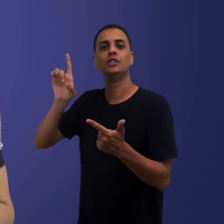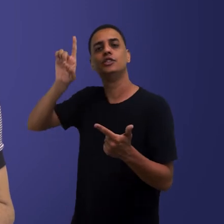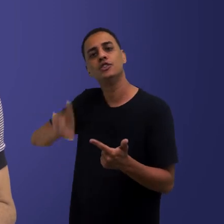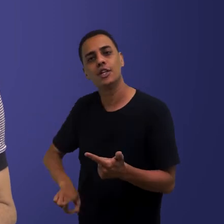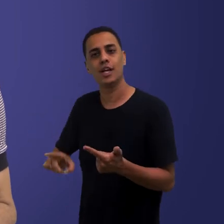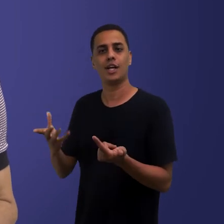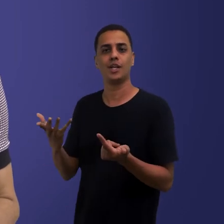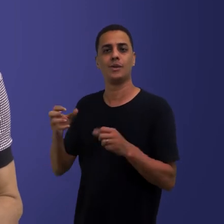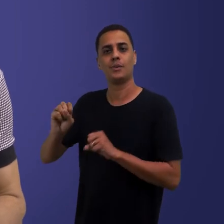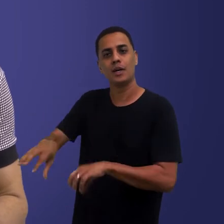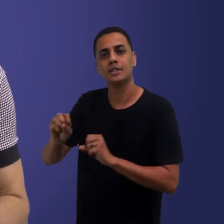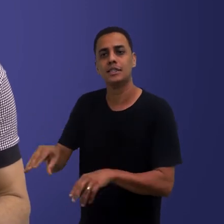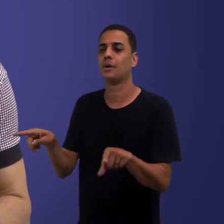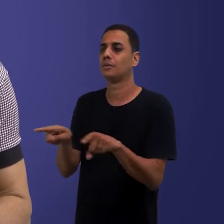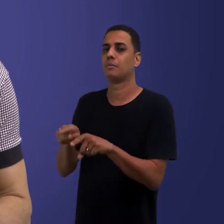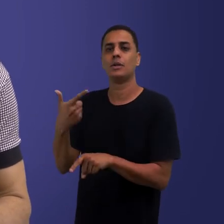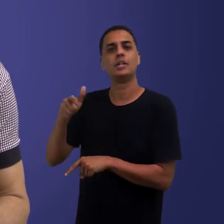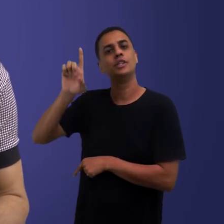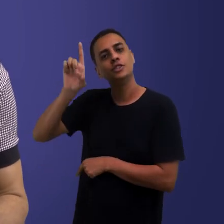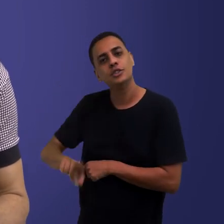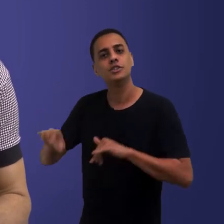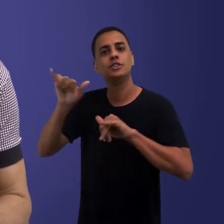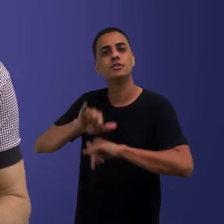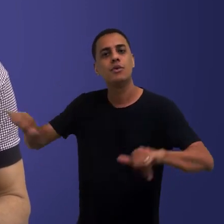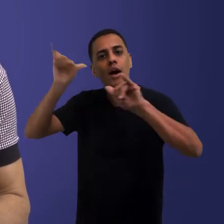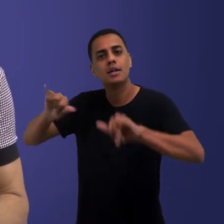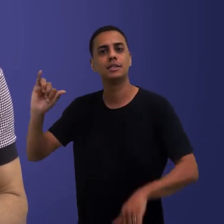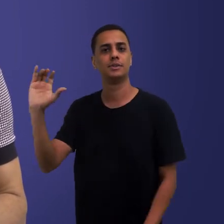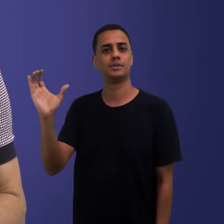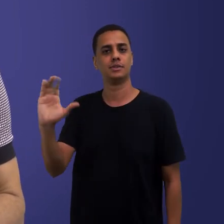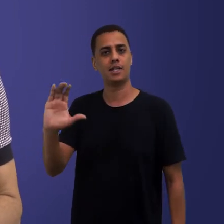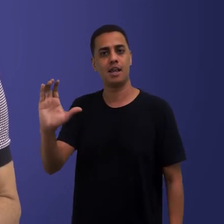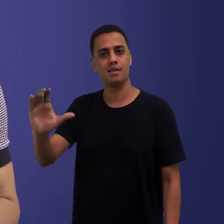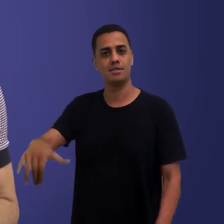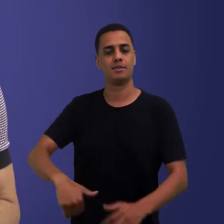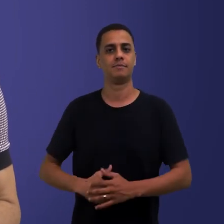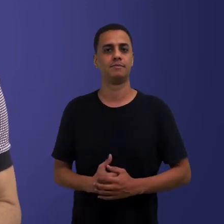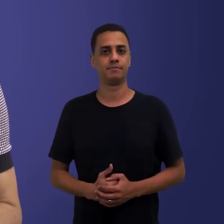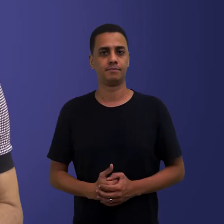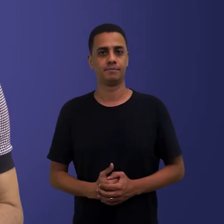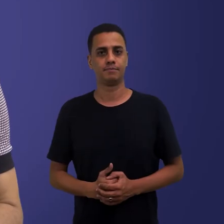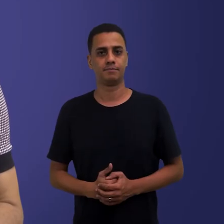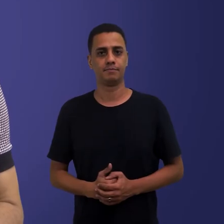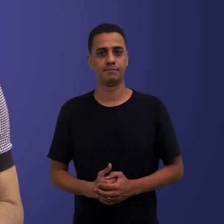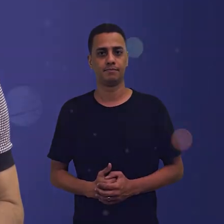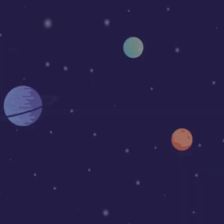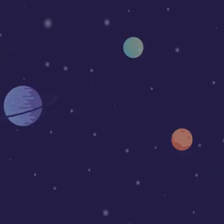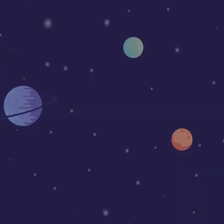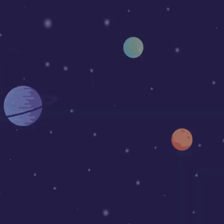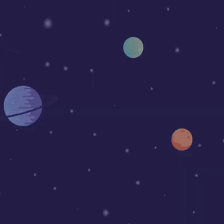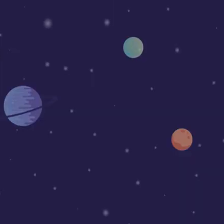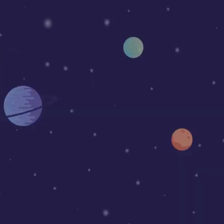historicamente excluídos do direito soberano à educação e à divulgação científica.